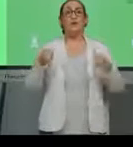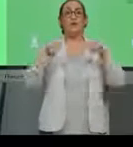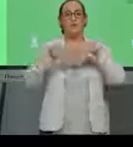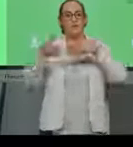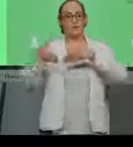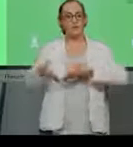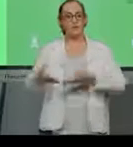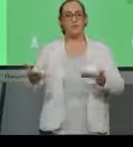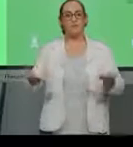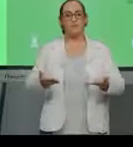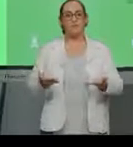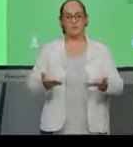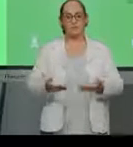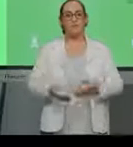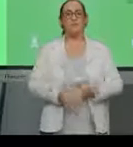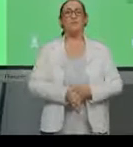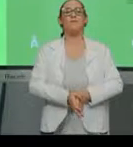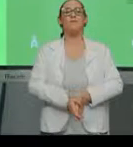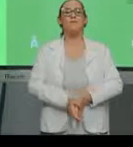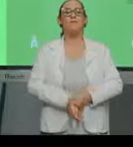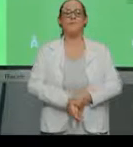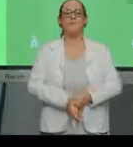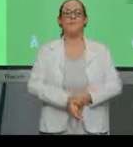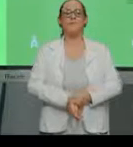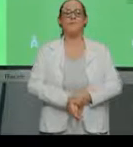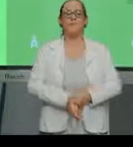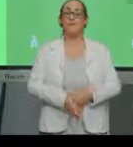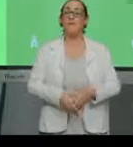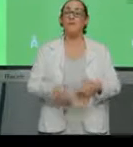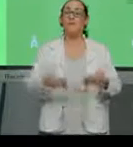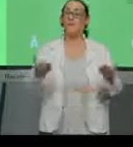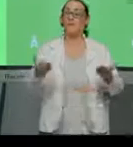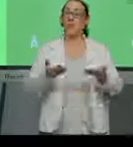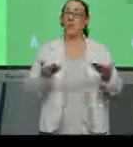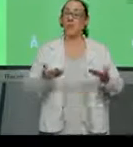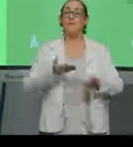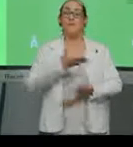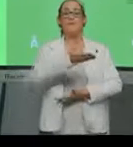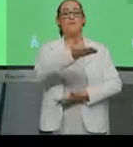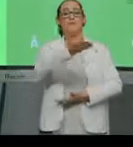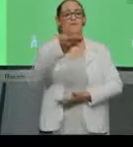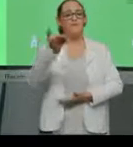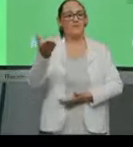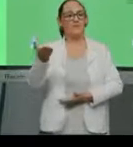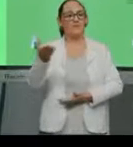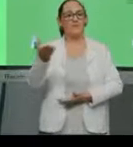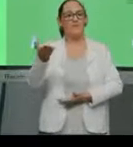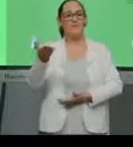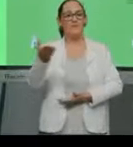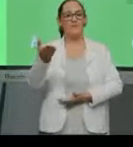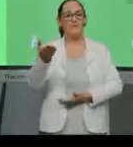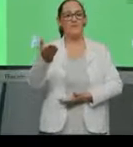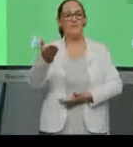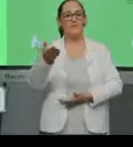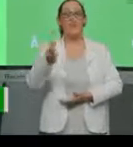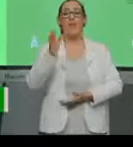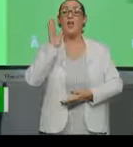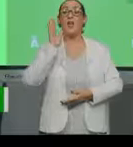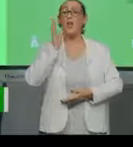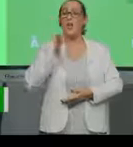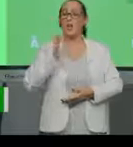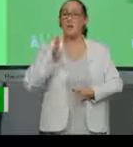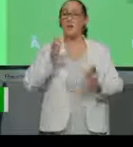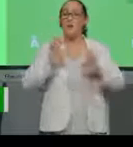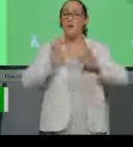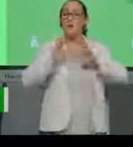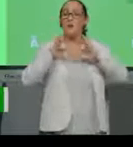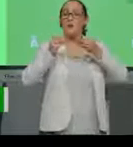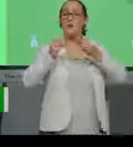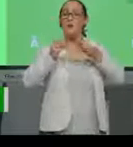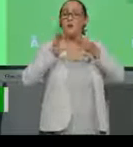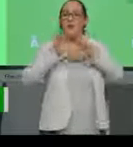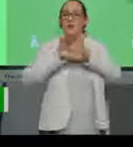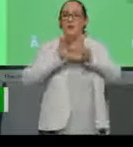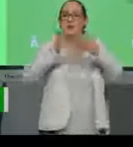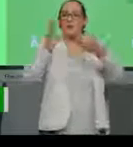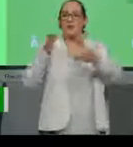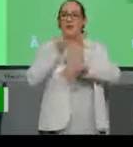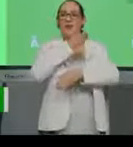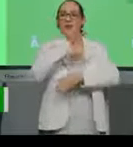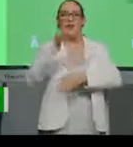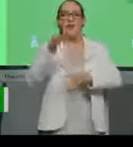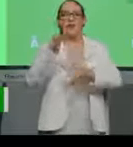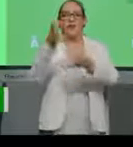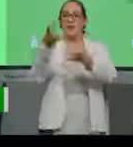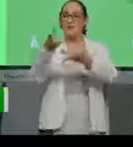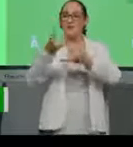com a gente. Então é isso, agora é com você. Os nossos canais de comunicação já estão abertos